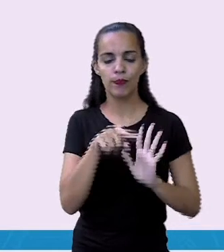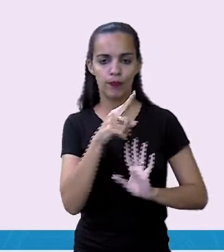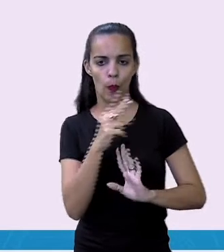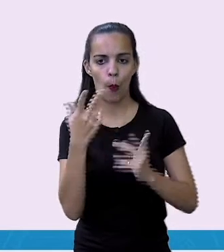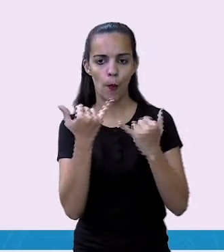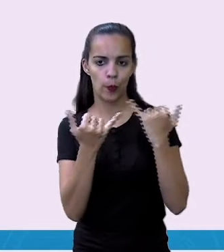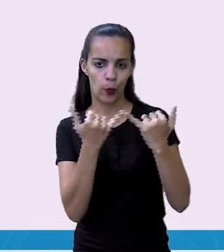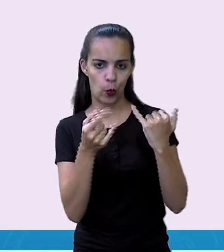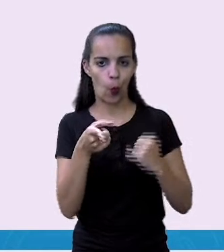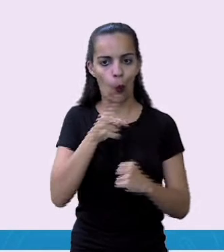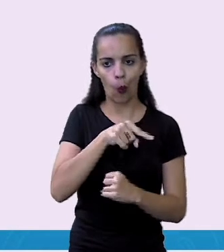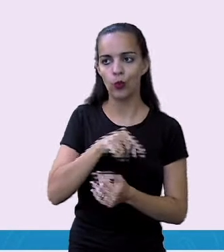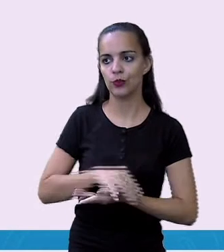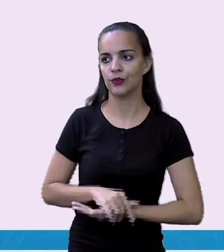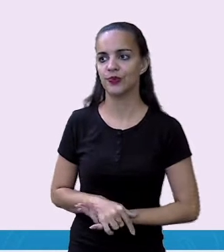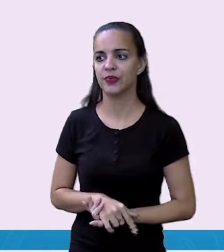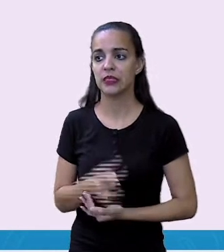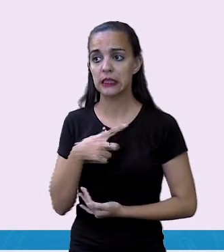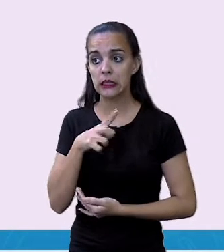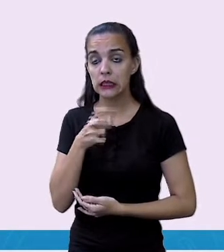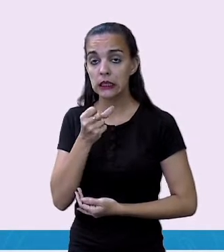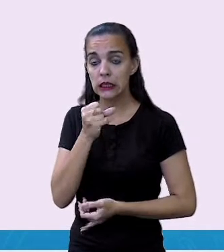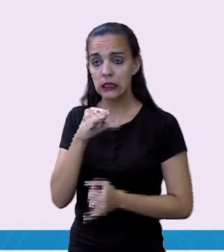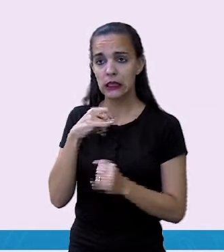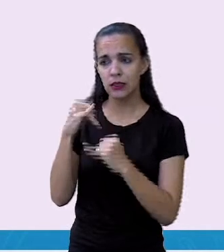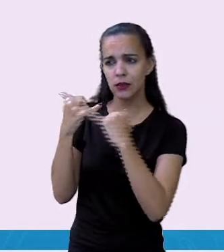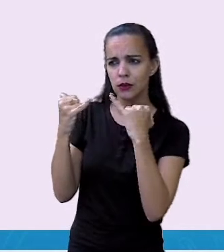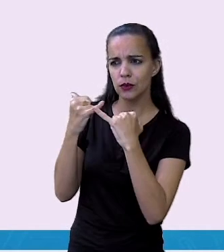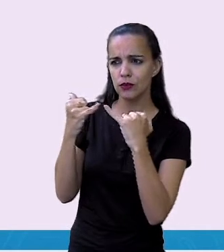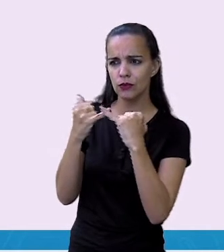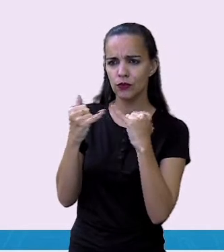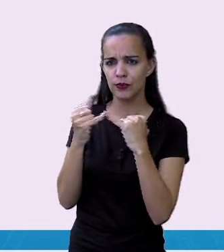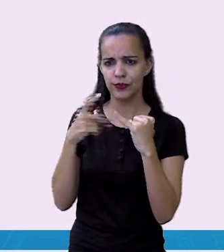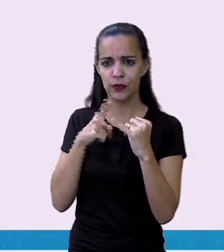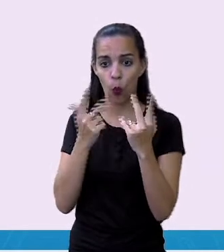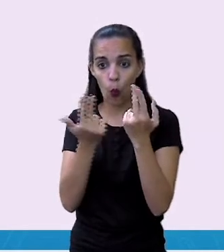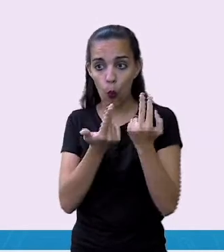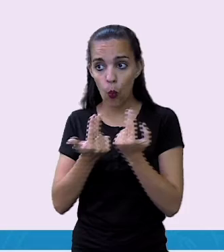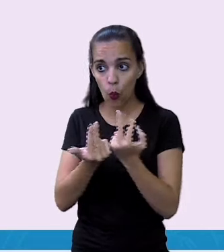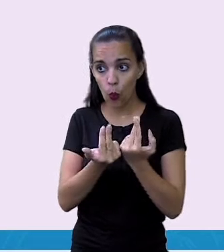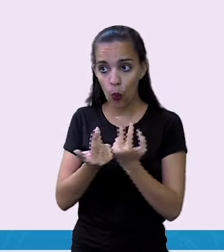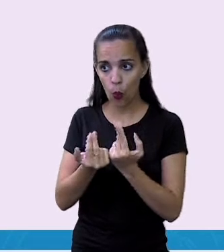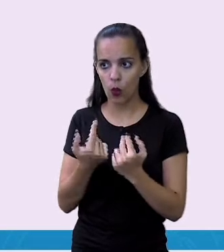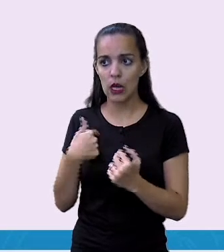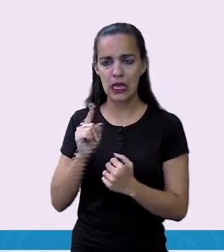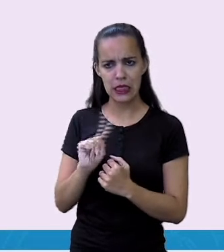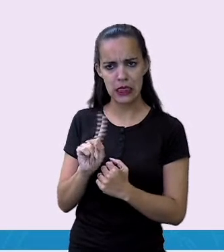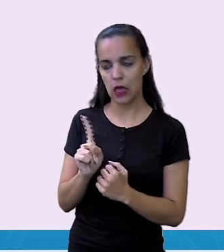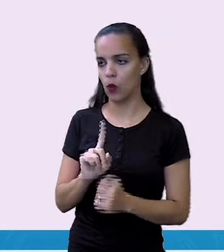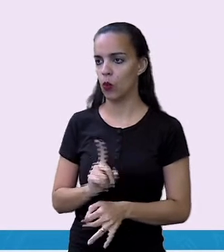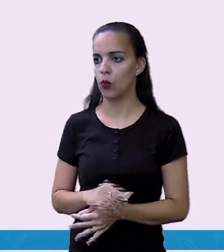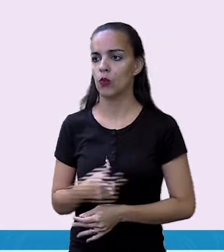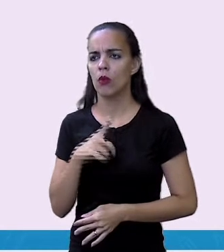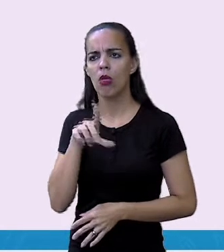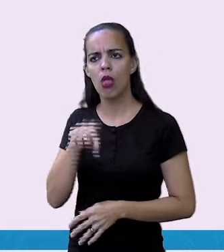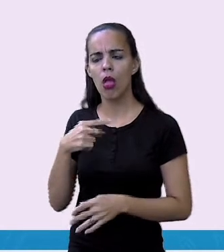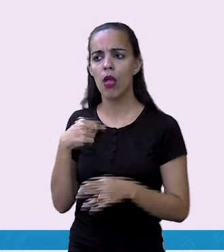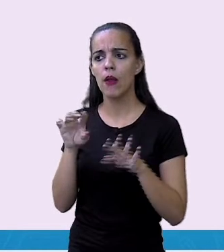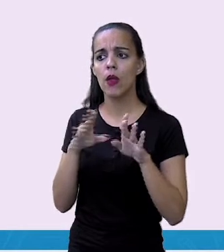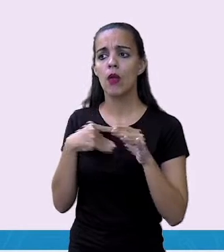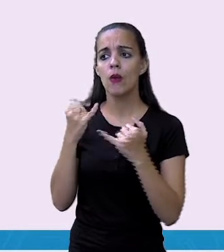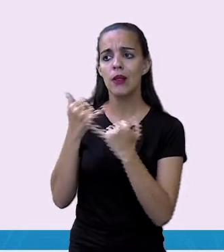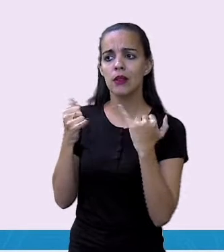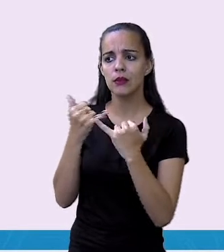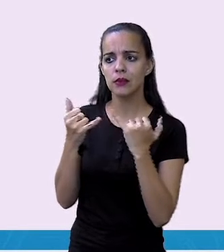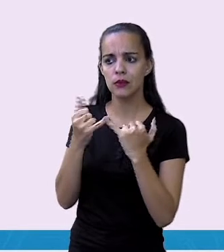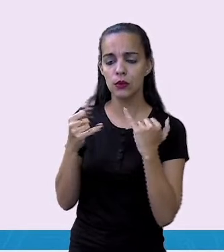C'. Professora, semelhante, congruente é a mesma coisa? Não. Semelhante é quando eu